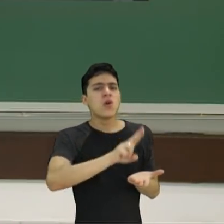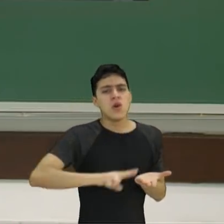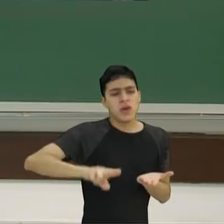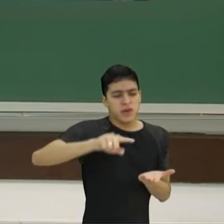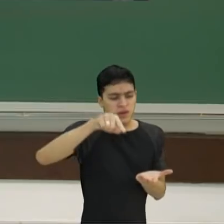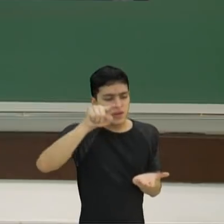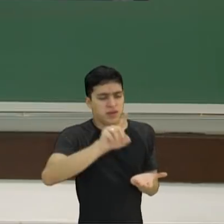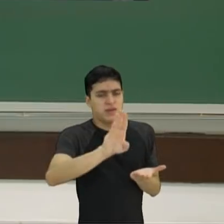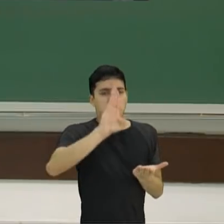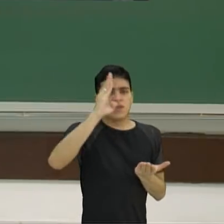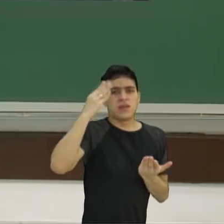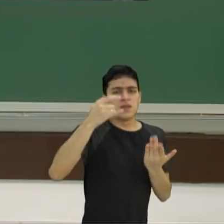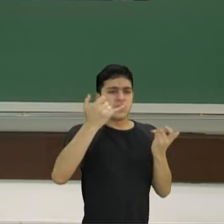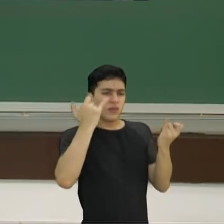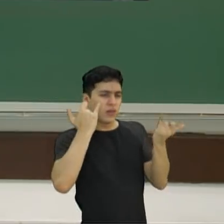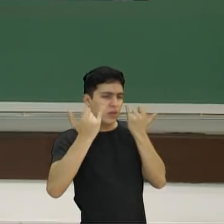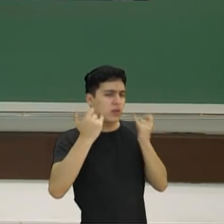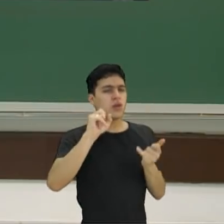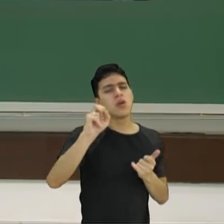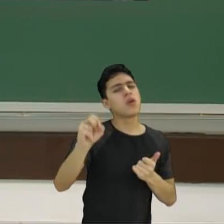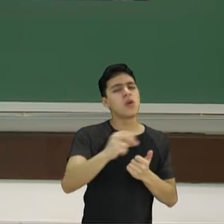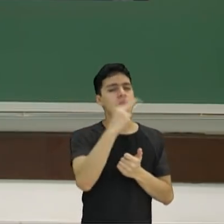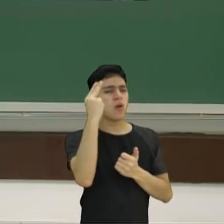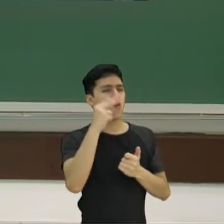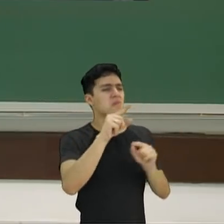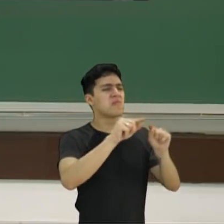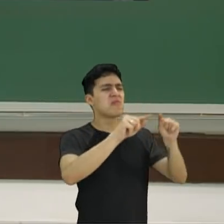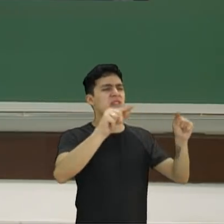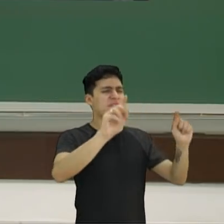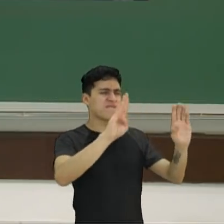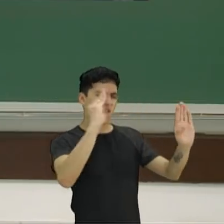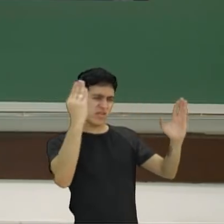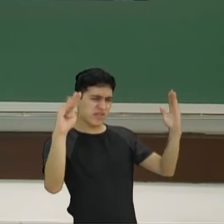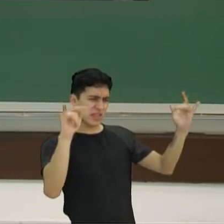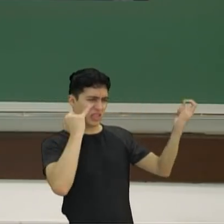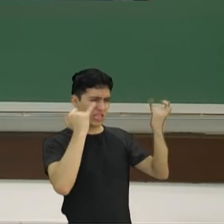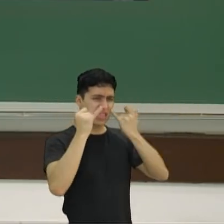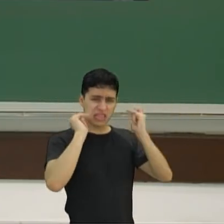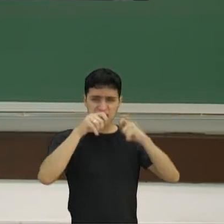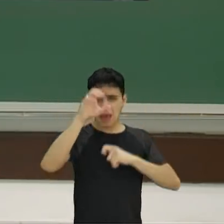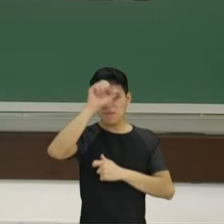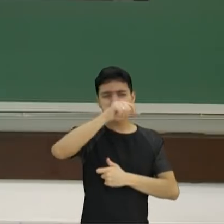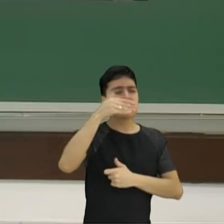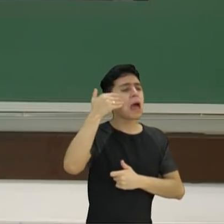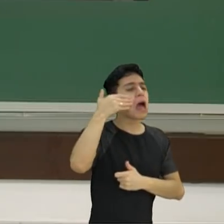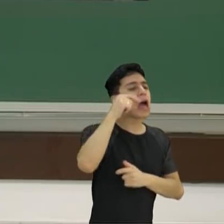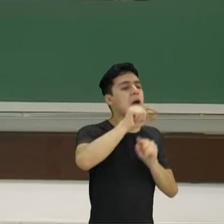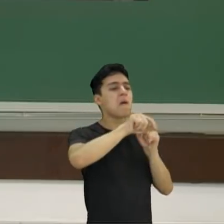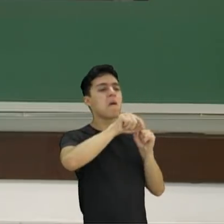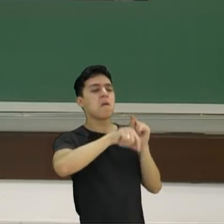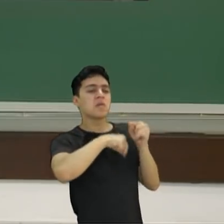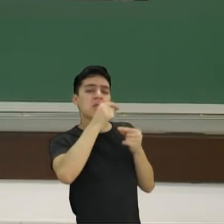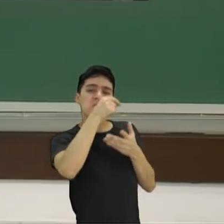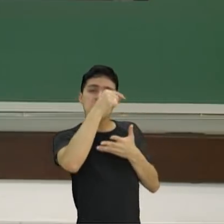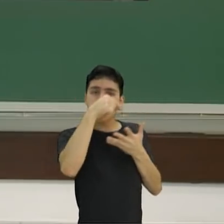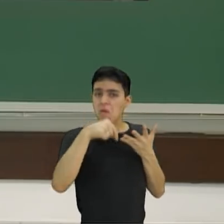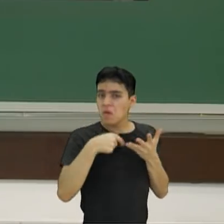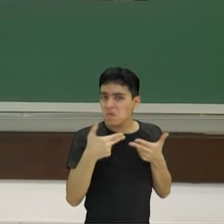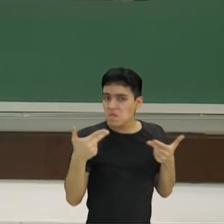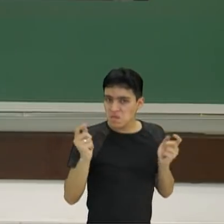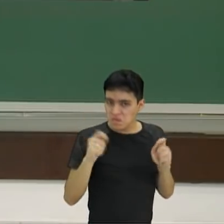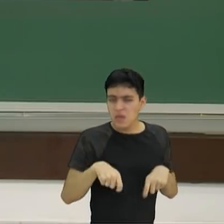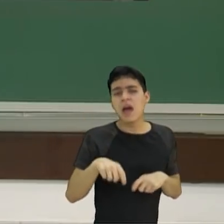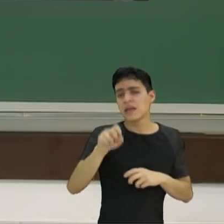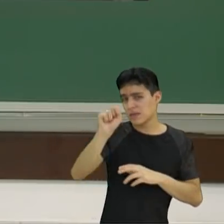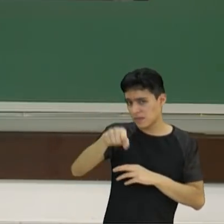fake news? Ou com as fake news, com as notícias falsas, nós podemos aprender alguma coisa? Eu digo que sim. E